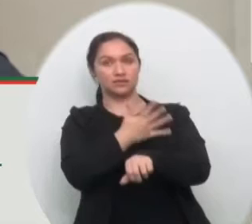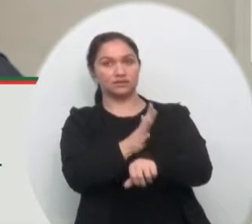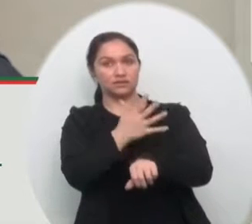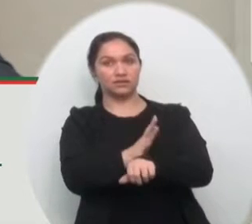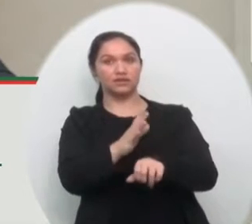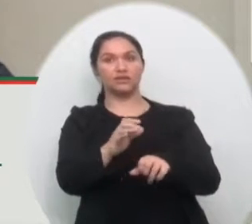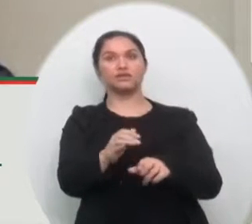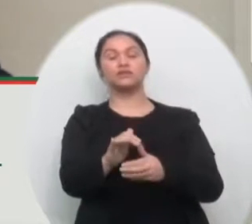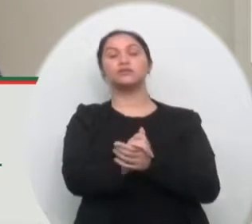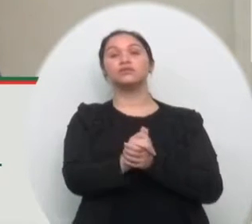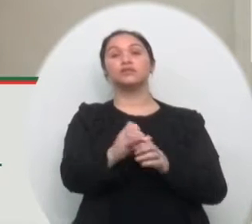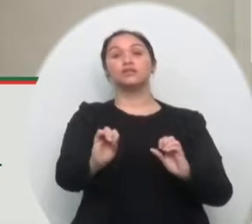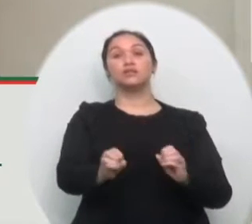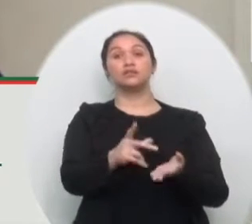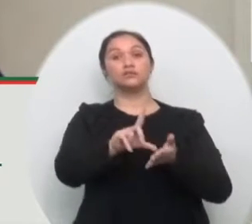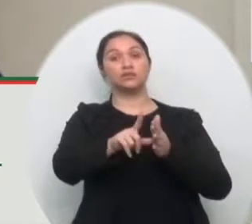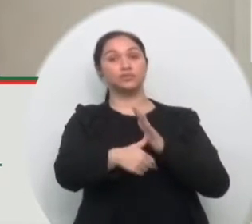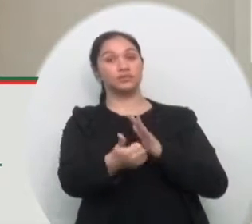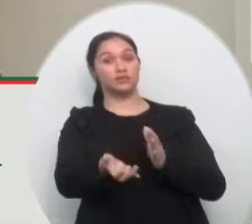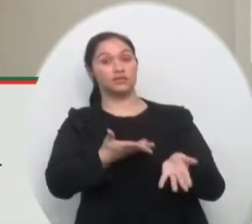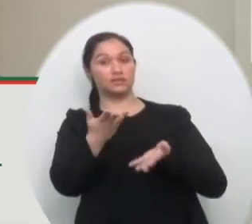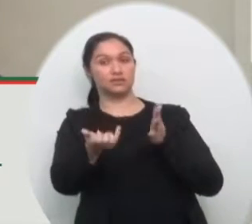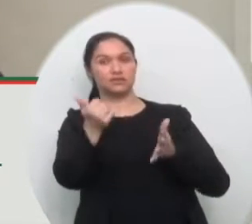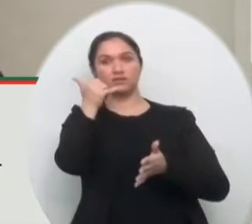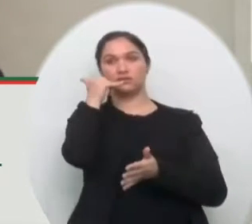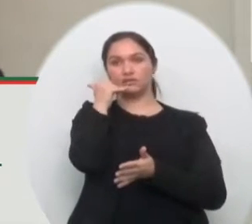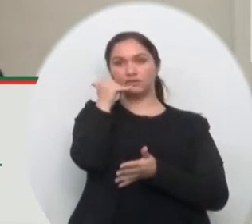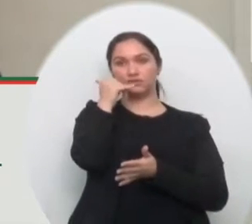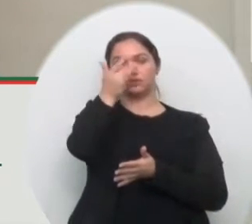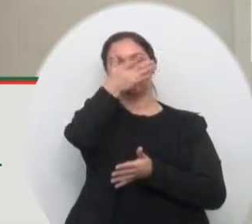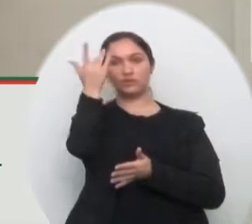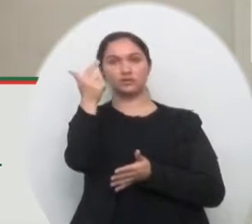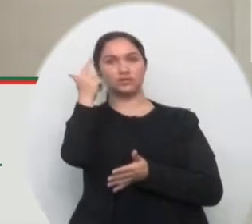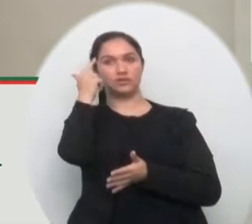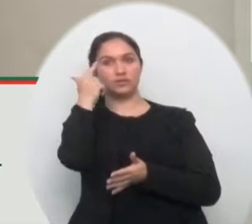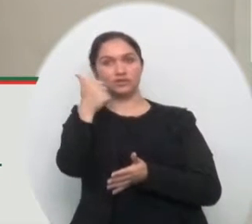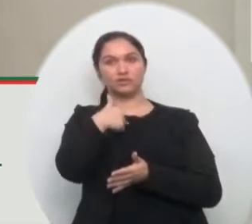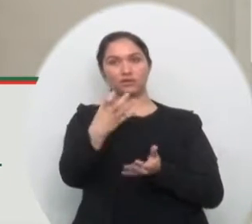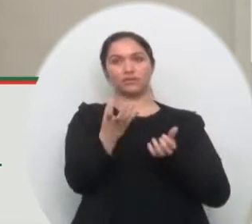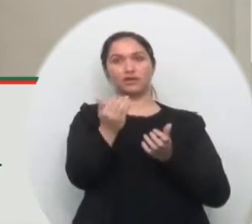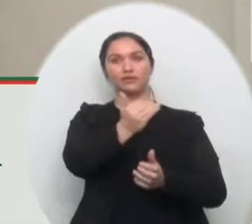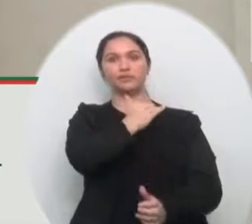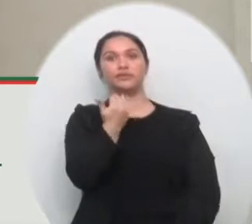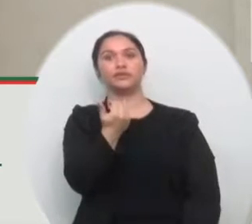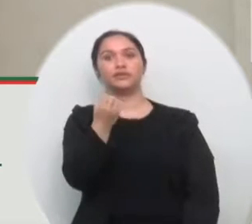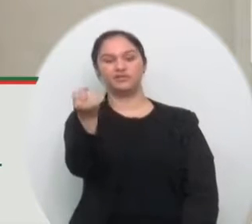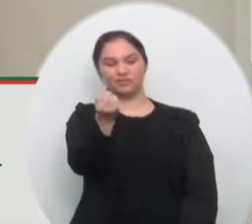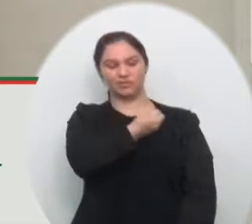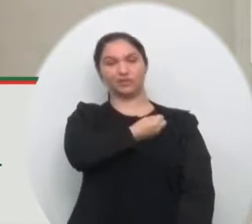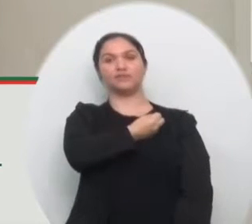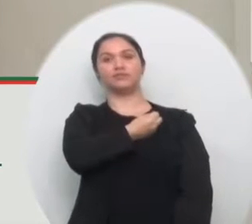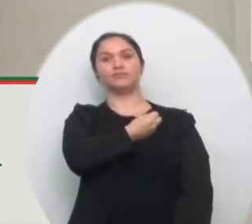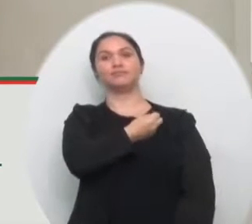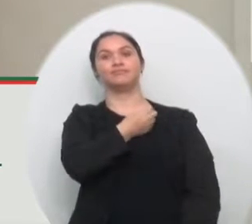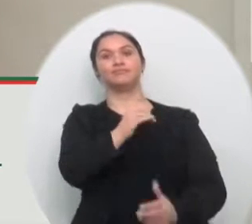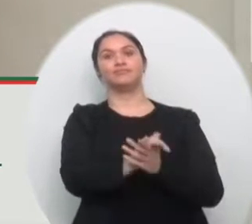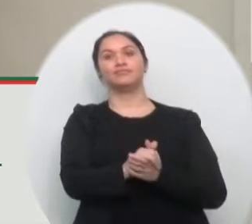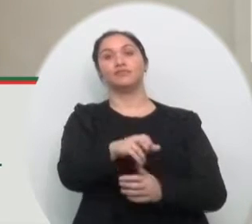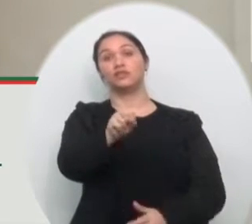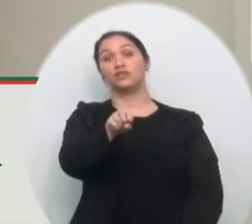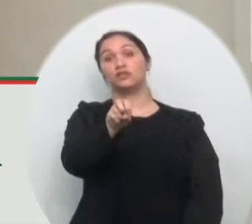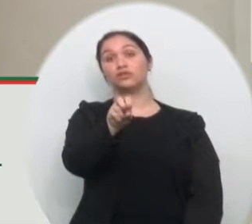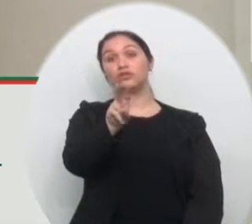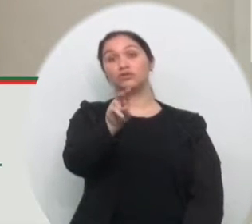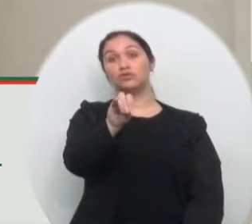da linha, justamente para atender aquelas pessoas com aflições que estão pensando em cometer o ato do